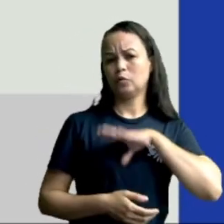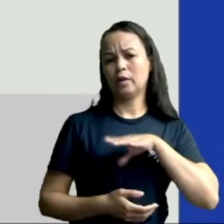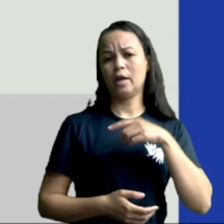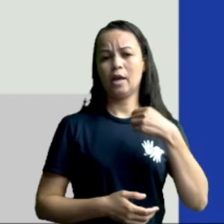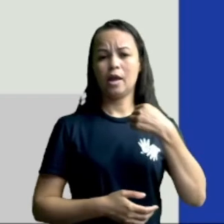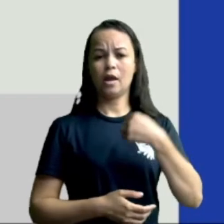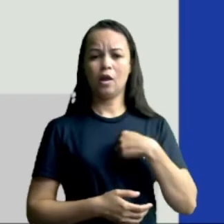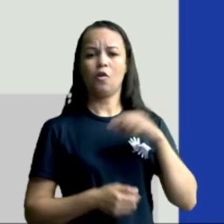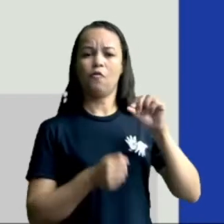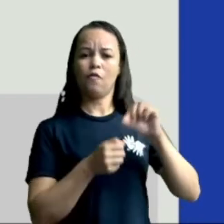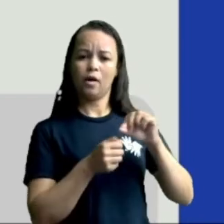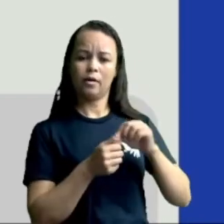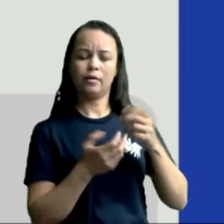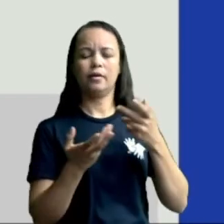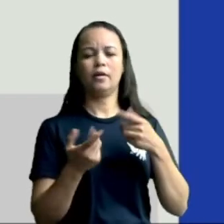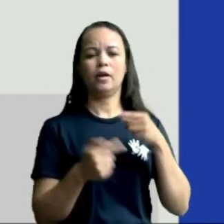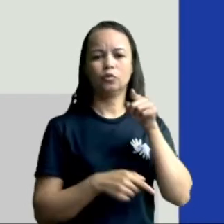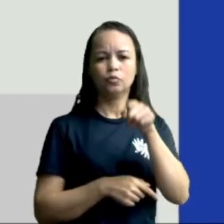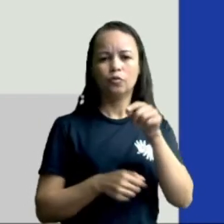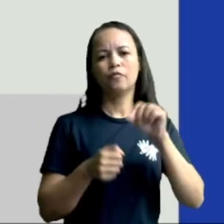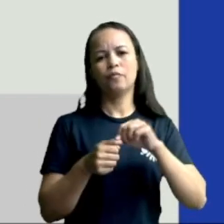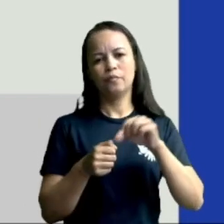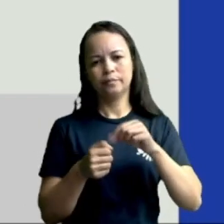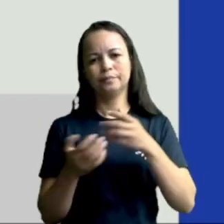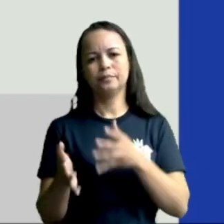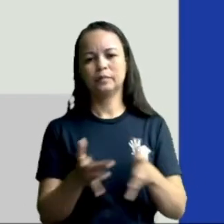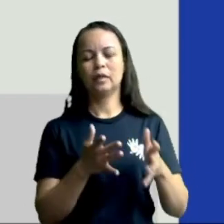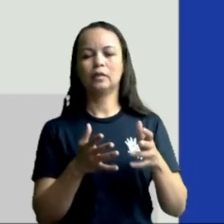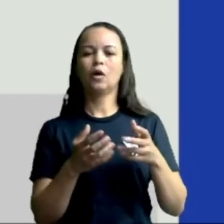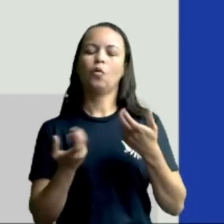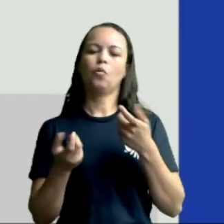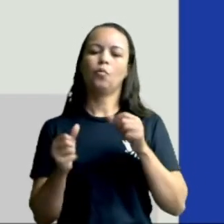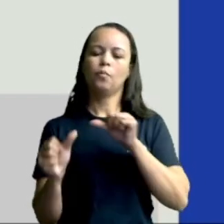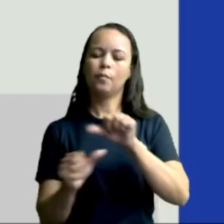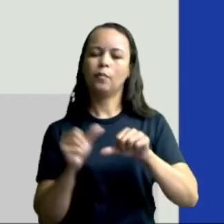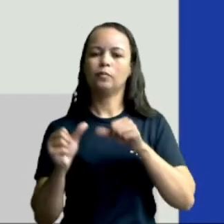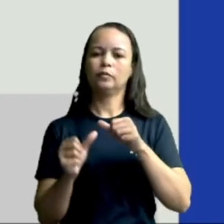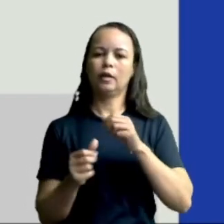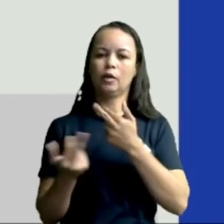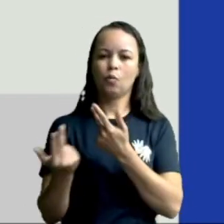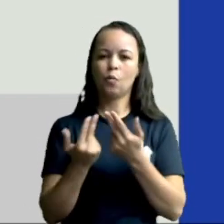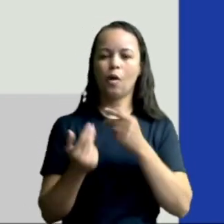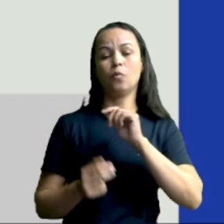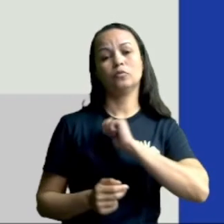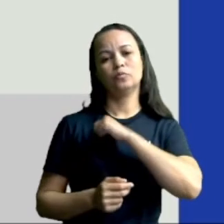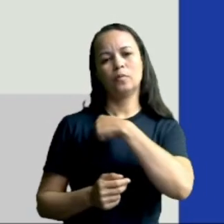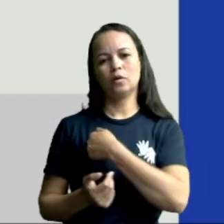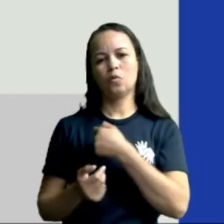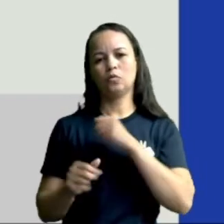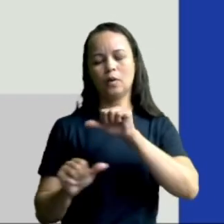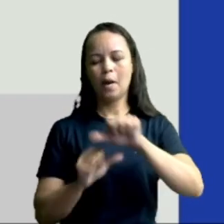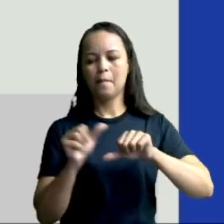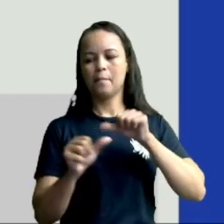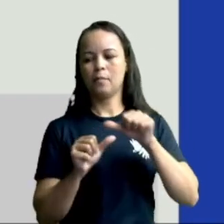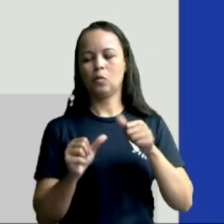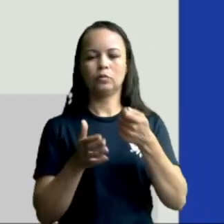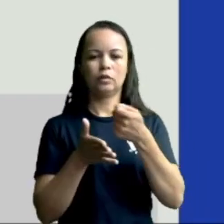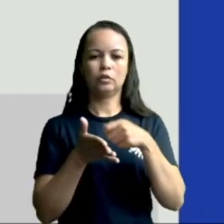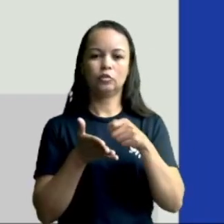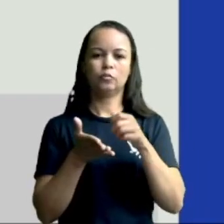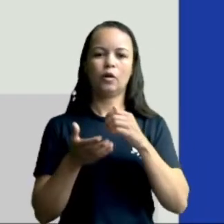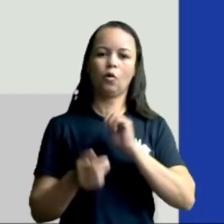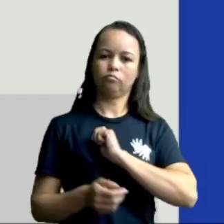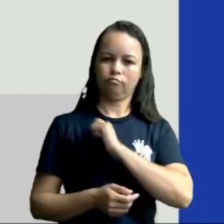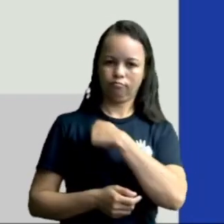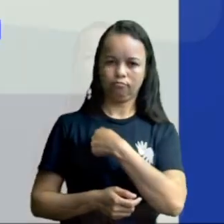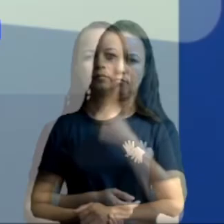farias. Então ele muda a raiz também. É a mesma coisa no espanhol, só que aí ele muda na forma